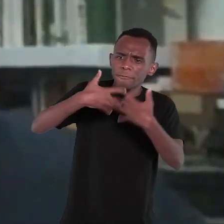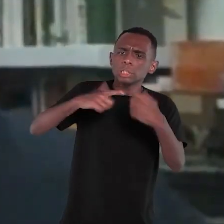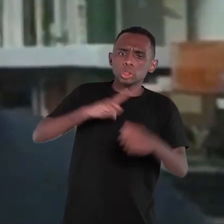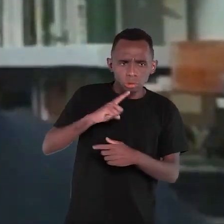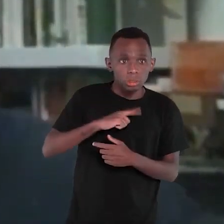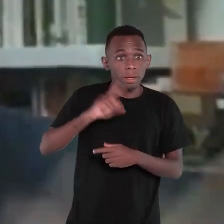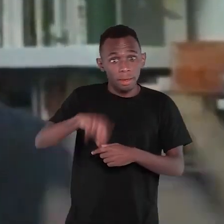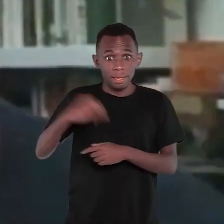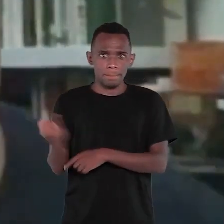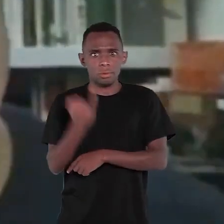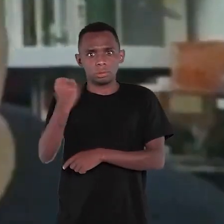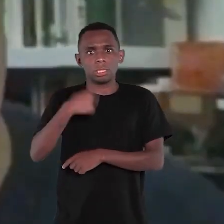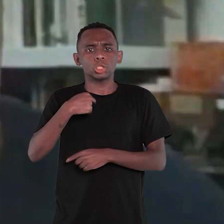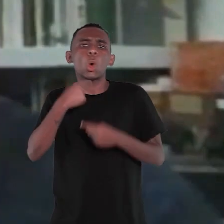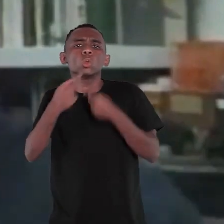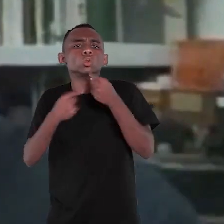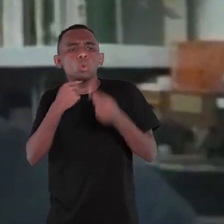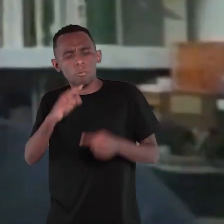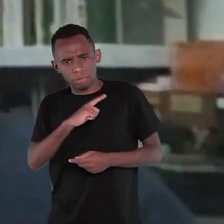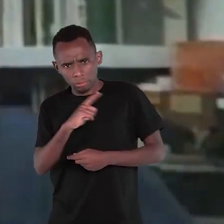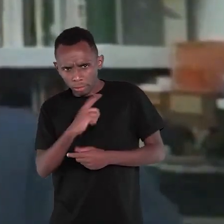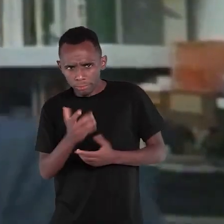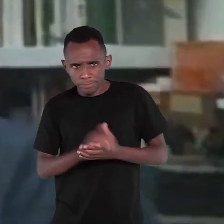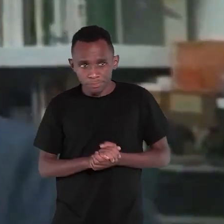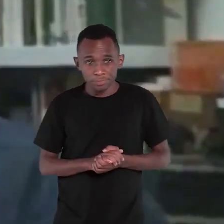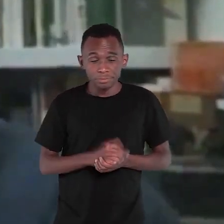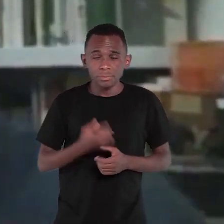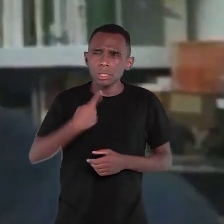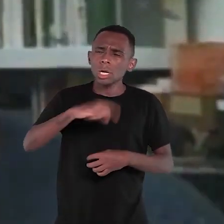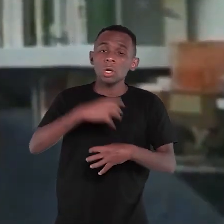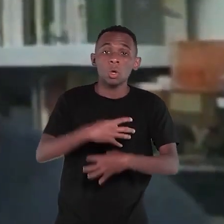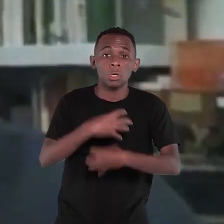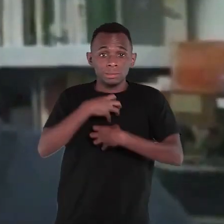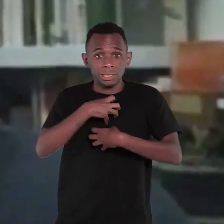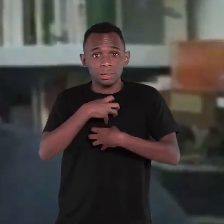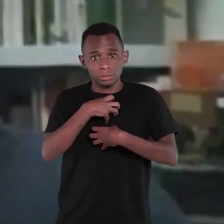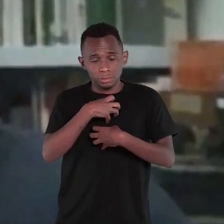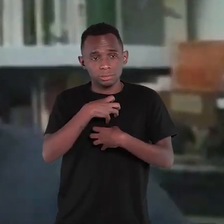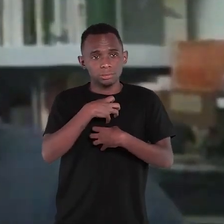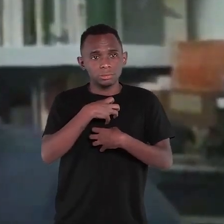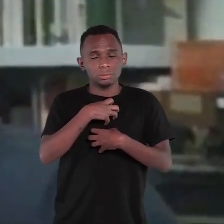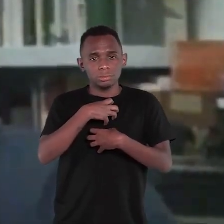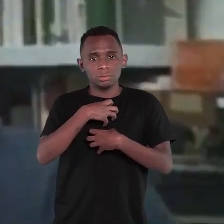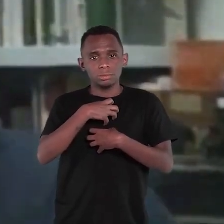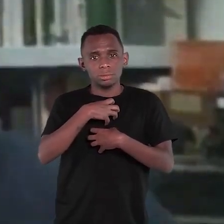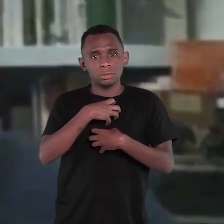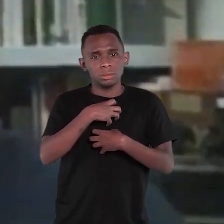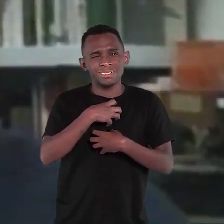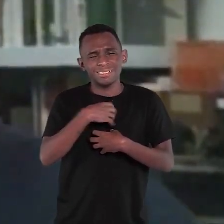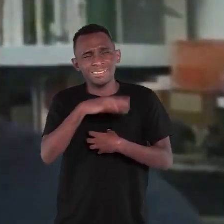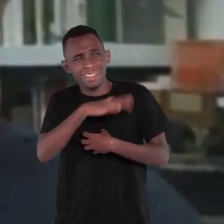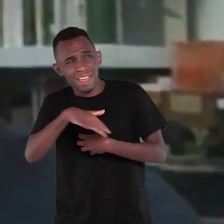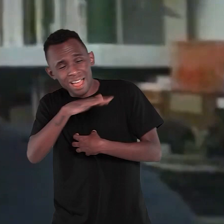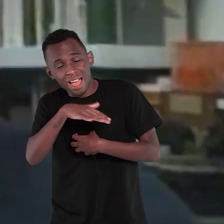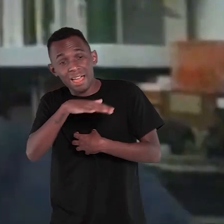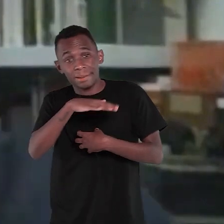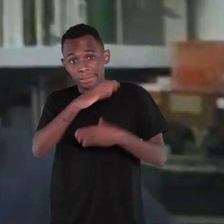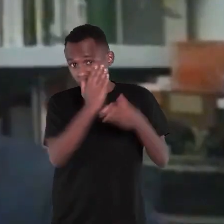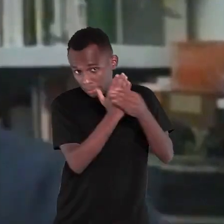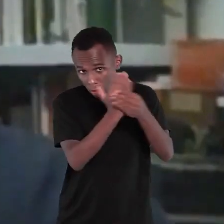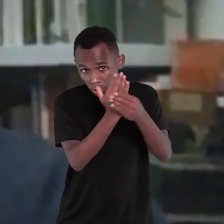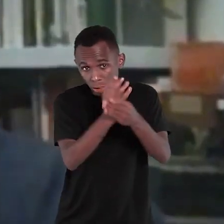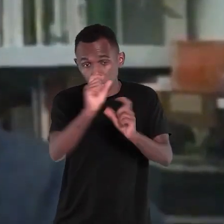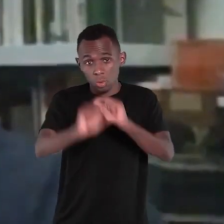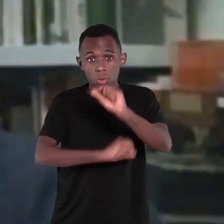né? É importante eu questionar. E a gente sente que, não sei se tanto na literatura, mas